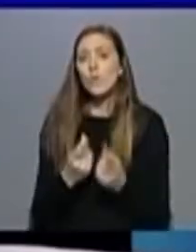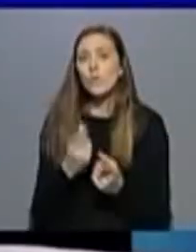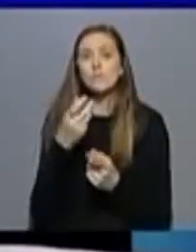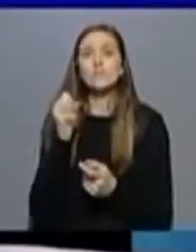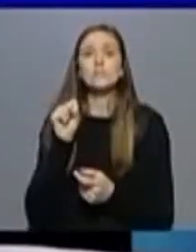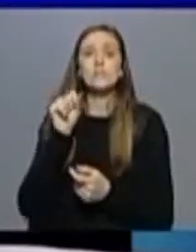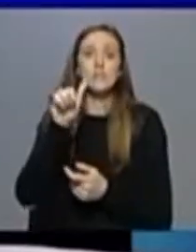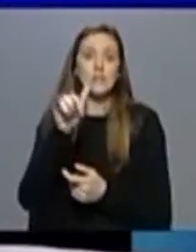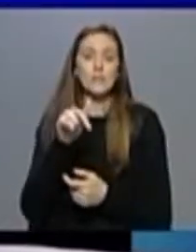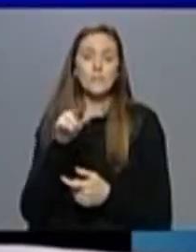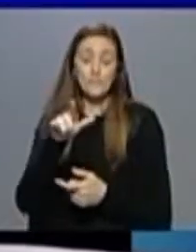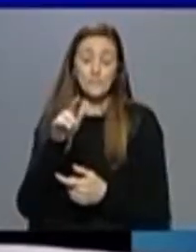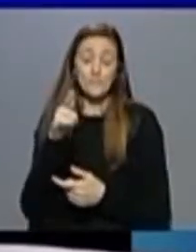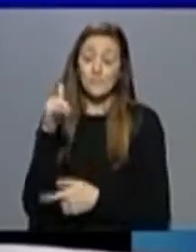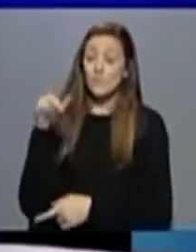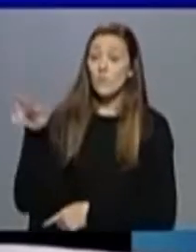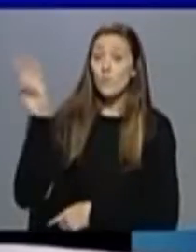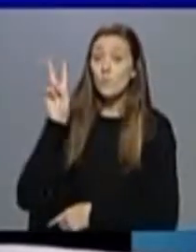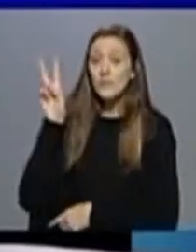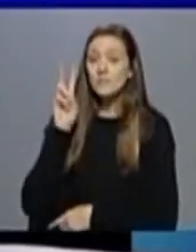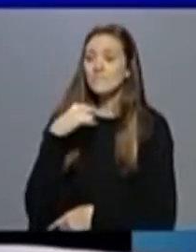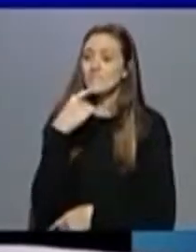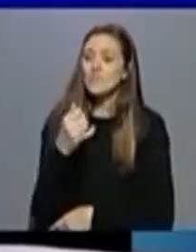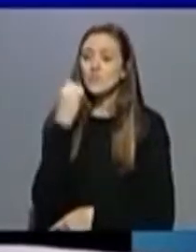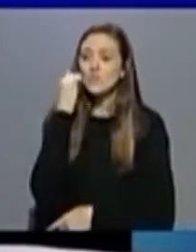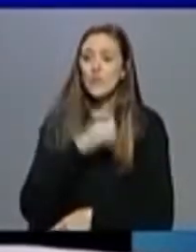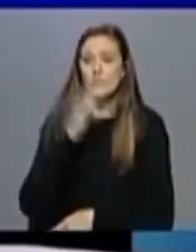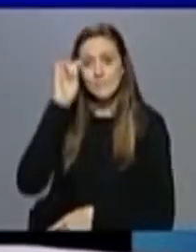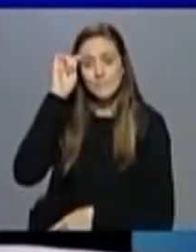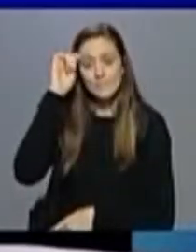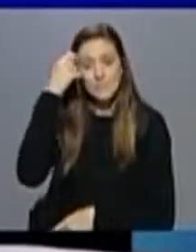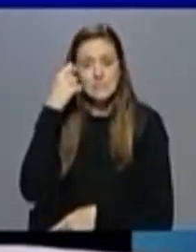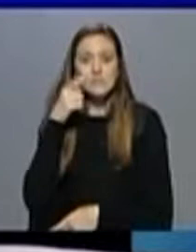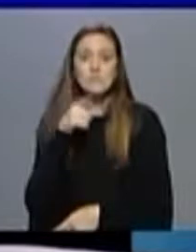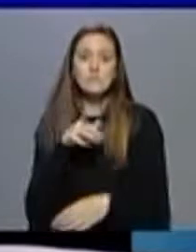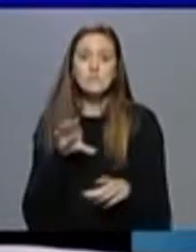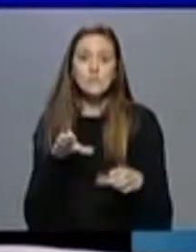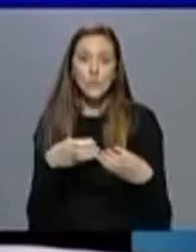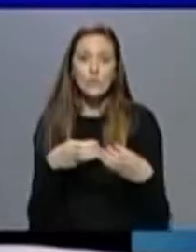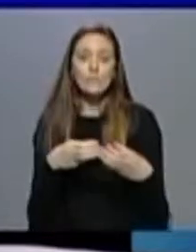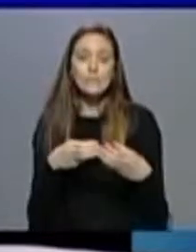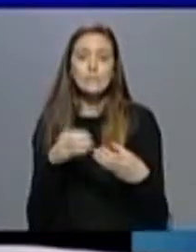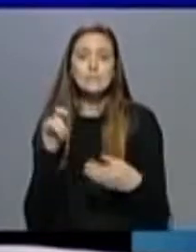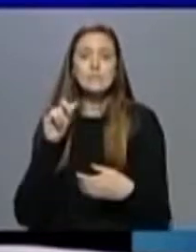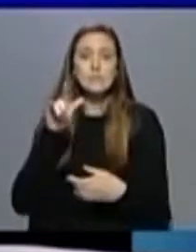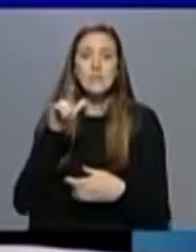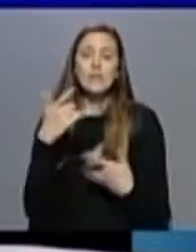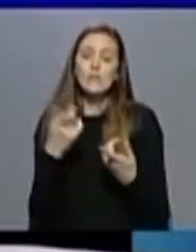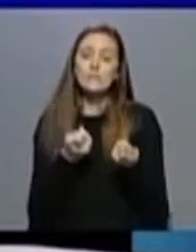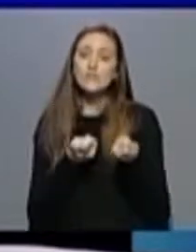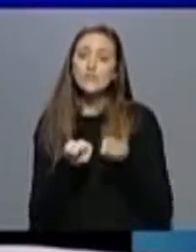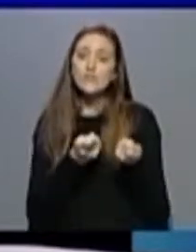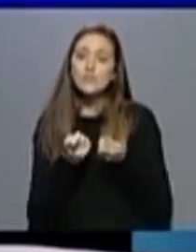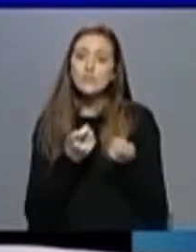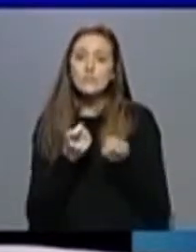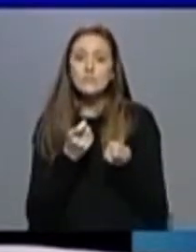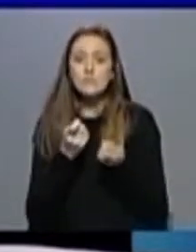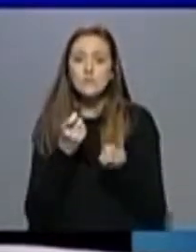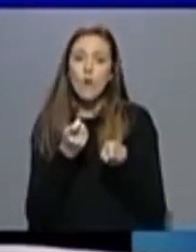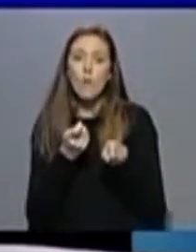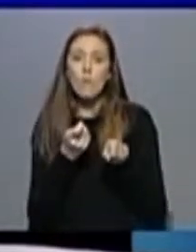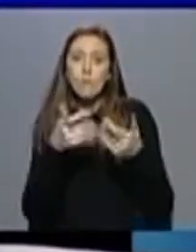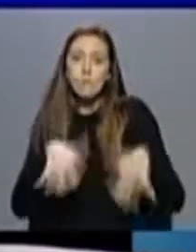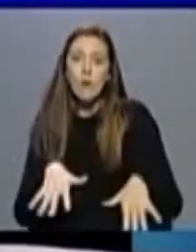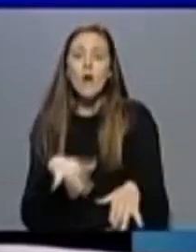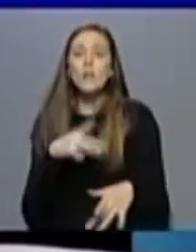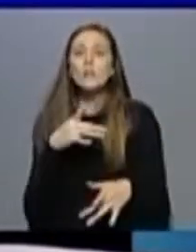O PSD considera que o agravamento dos prejuízos da companhia é o resultado de uma gestão danosa e deve ter consequências